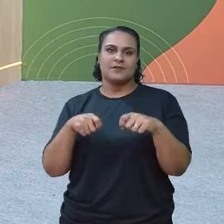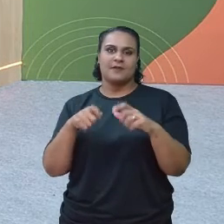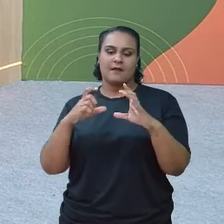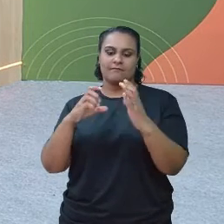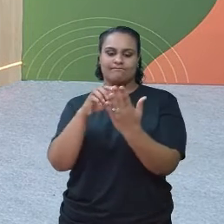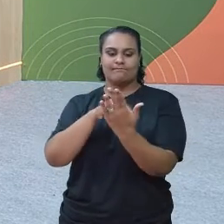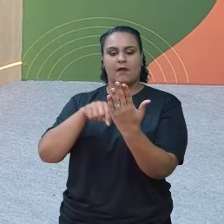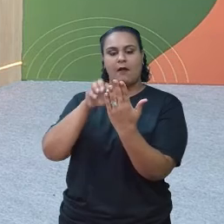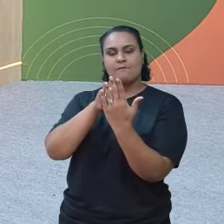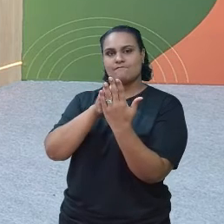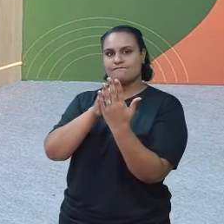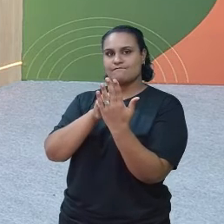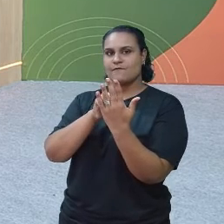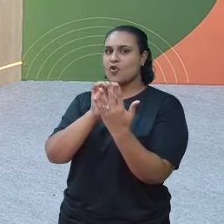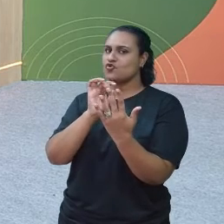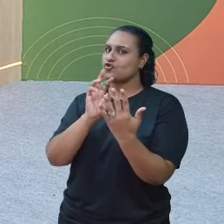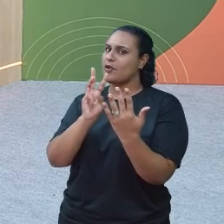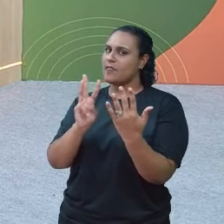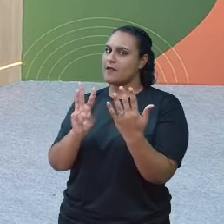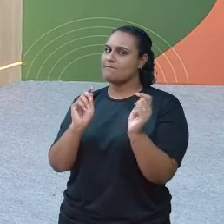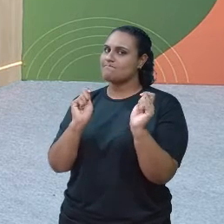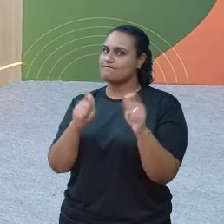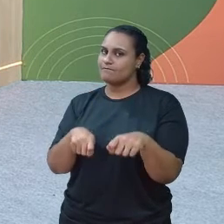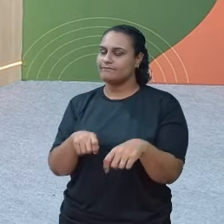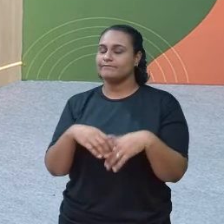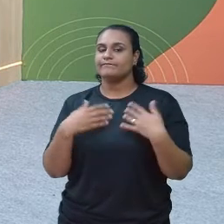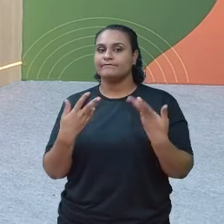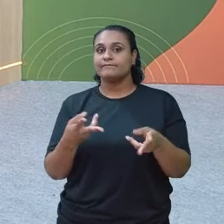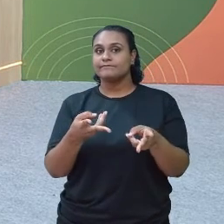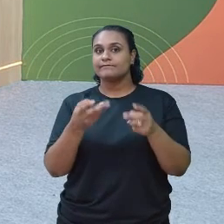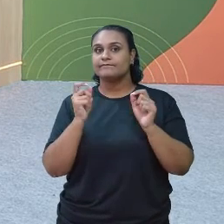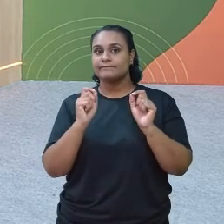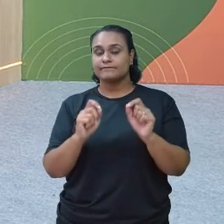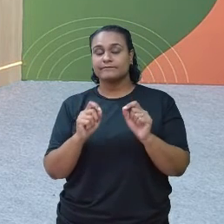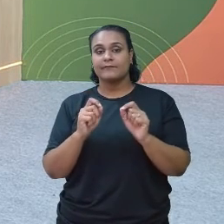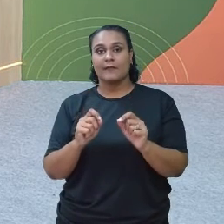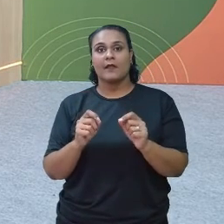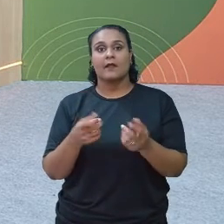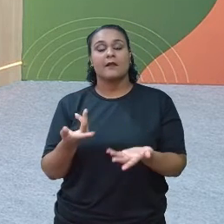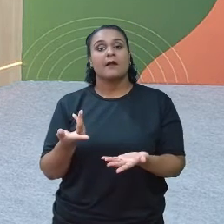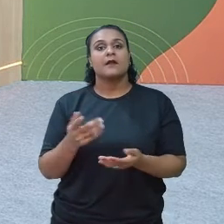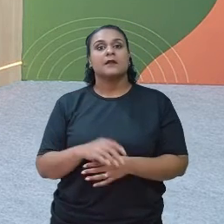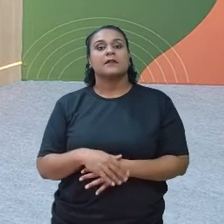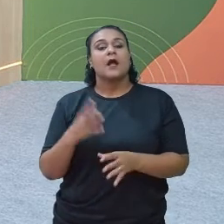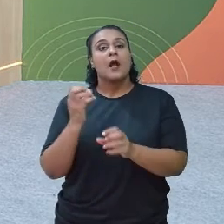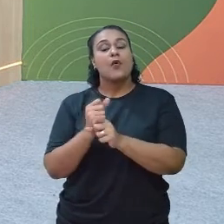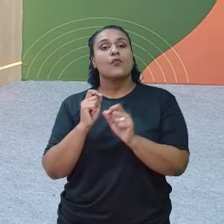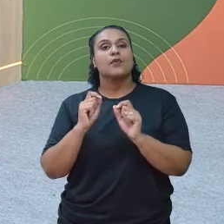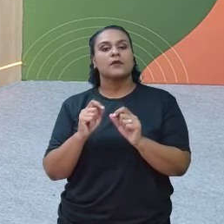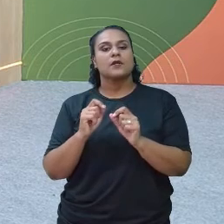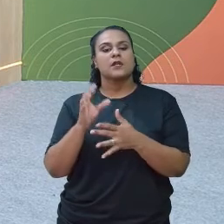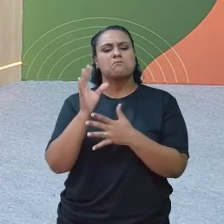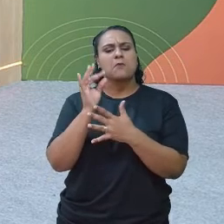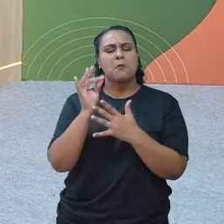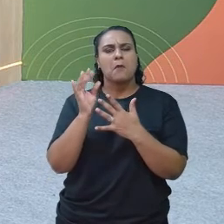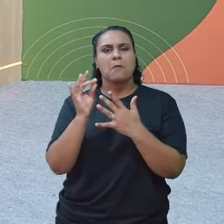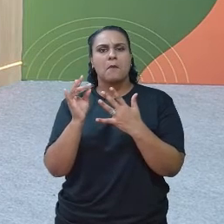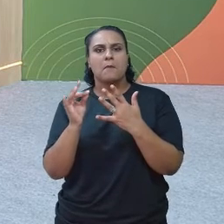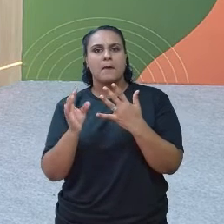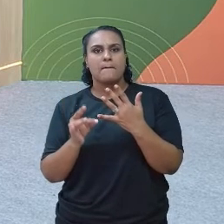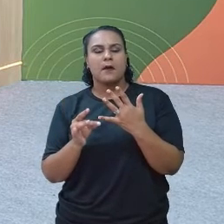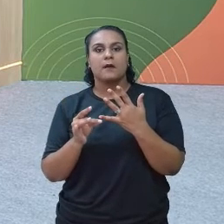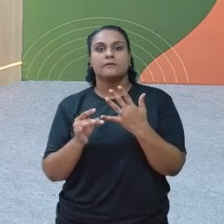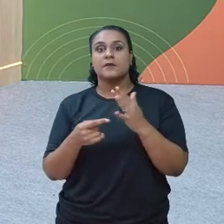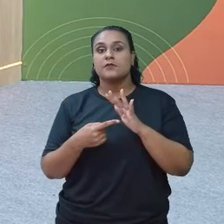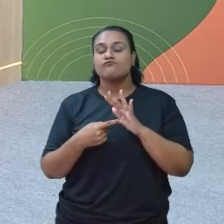Me restando 3 possibilidades. Então perceba que o que a gente está fazendo agora é, além de descrever, tentando deixar